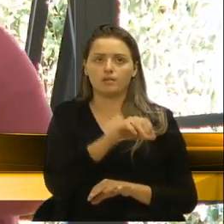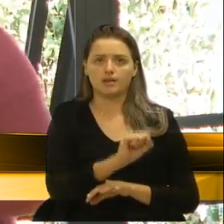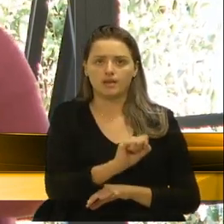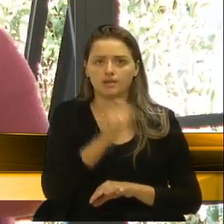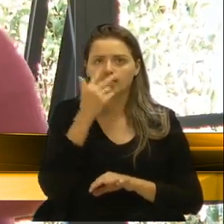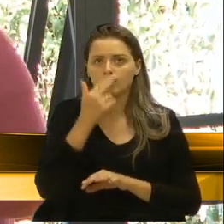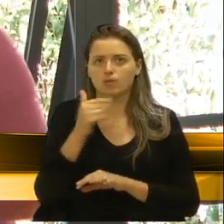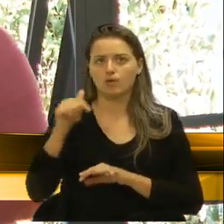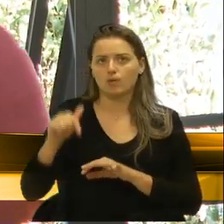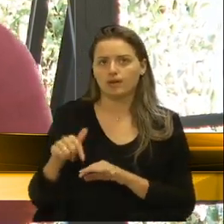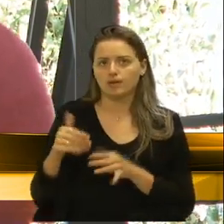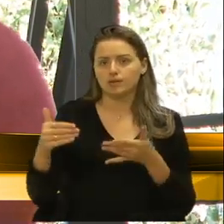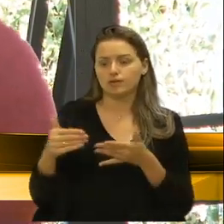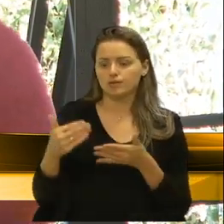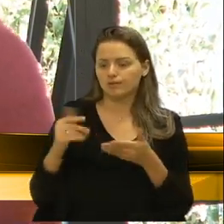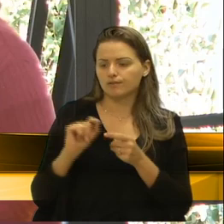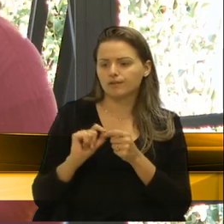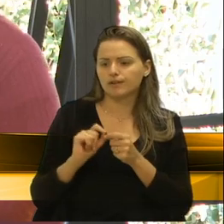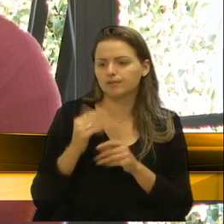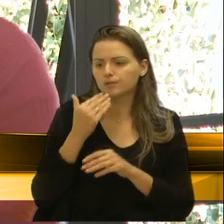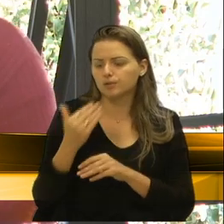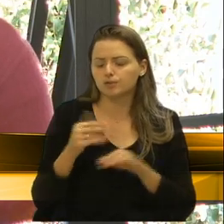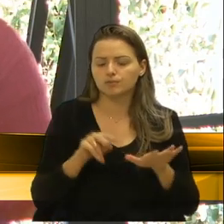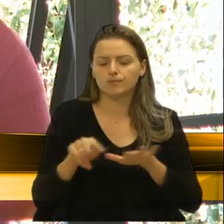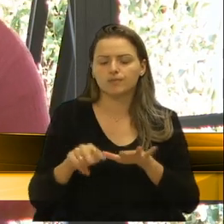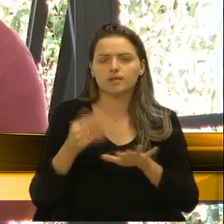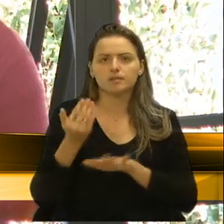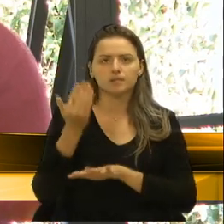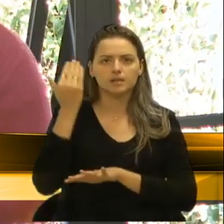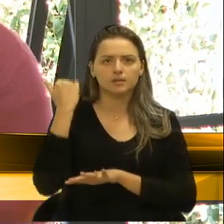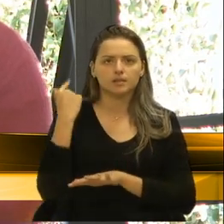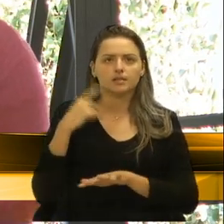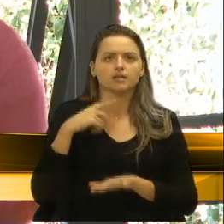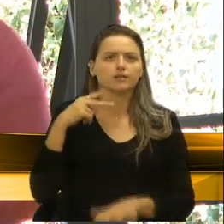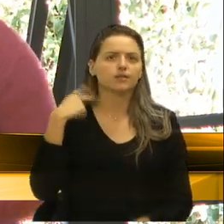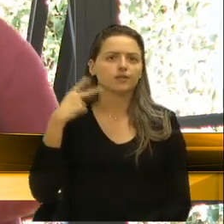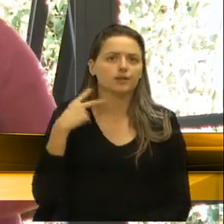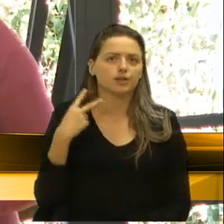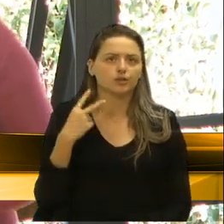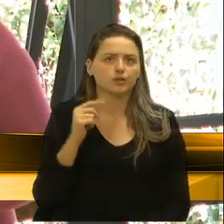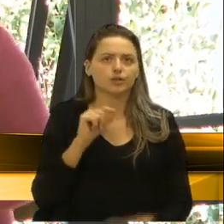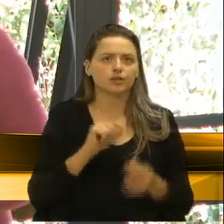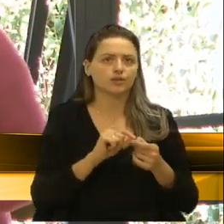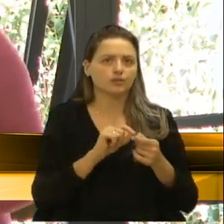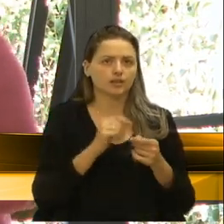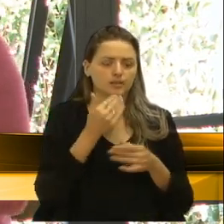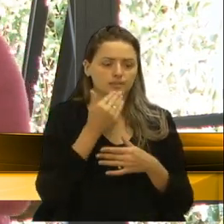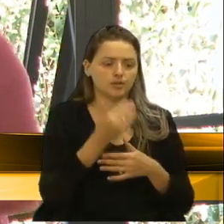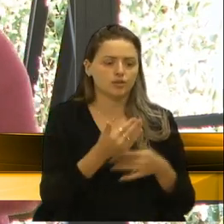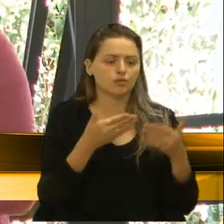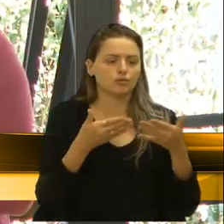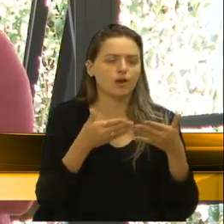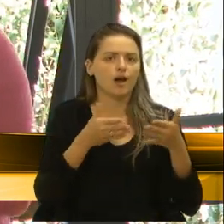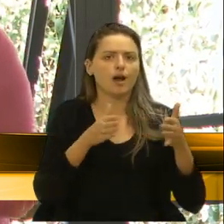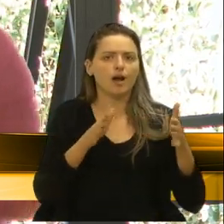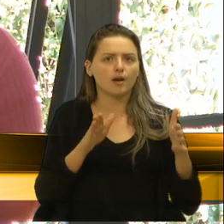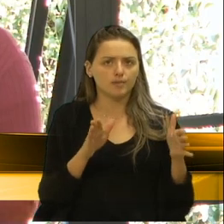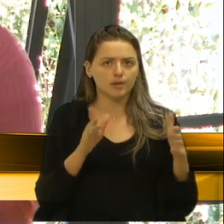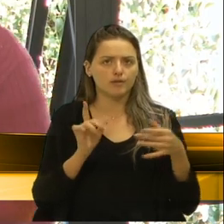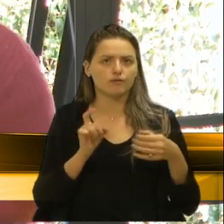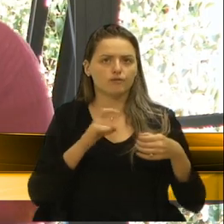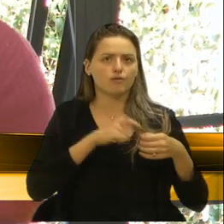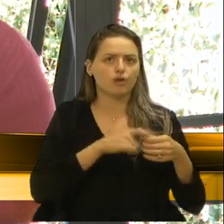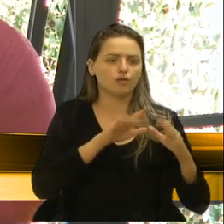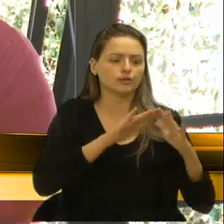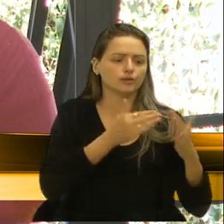têm sido indicadas. Na semana passada, teve vereador aqui que indicou a abertura, a retomada das